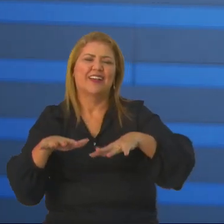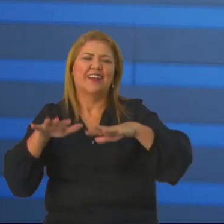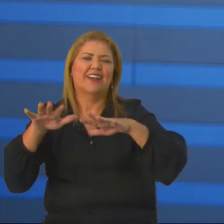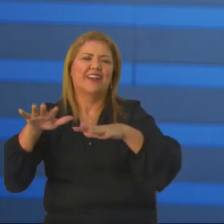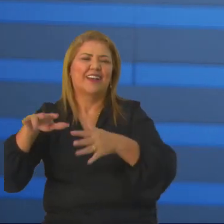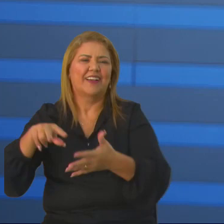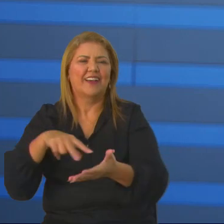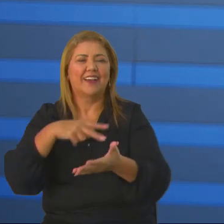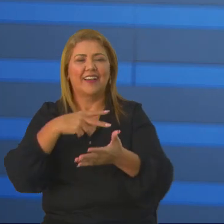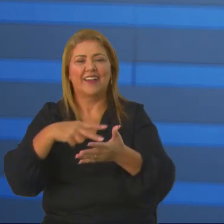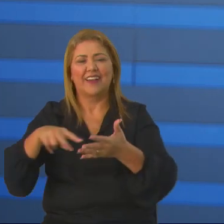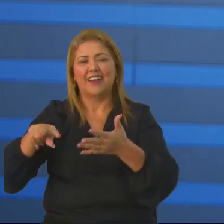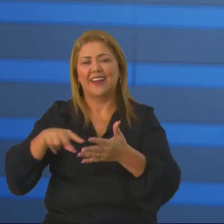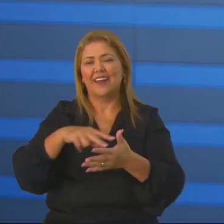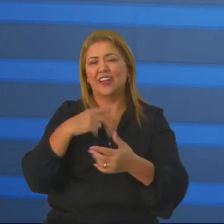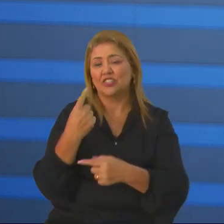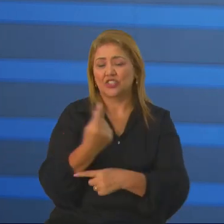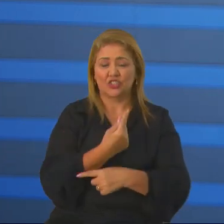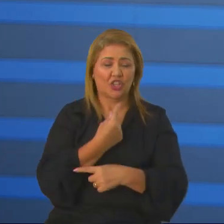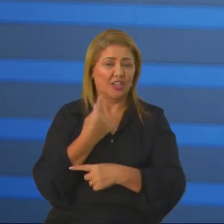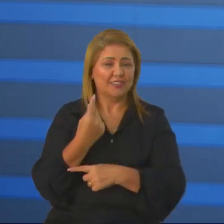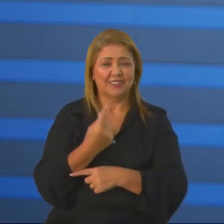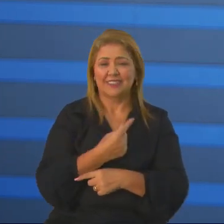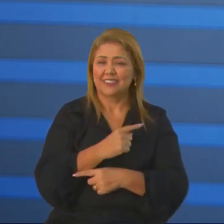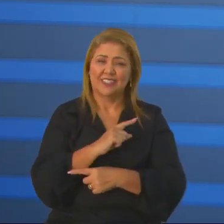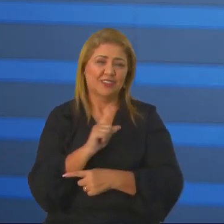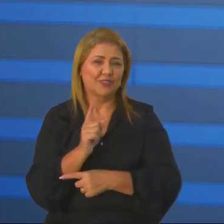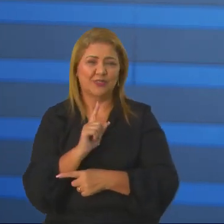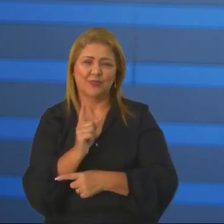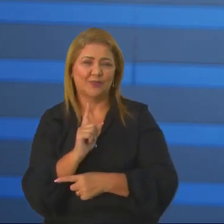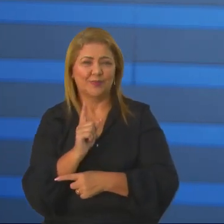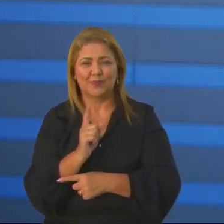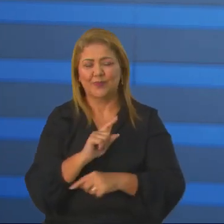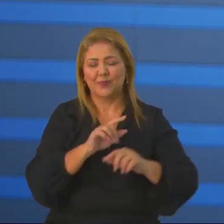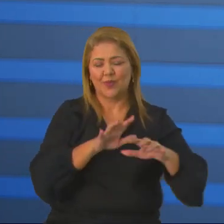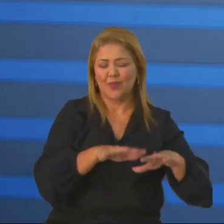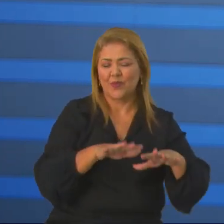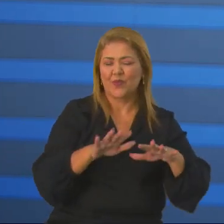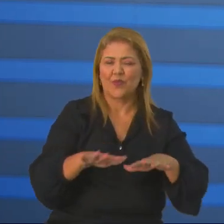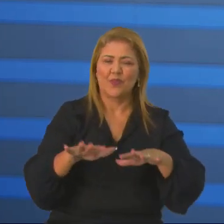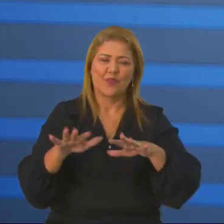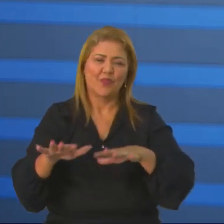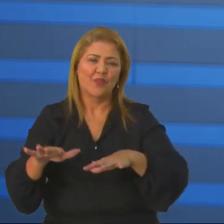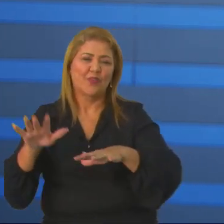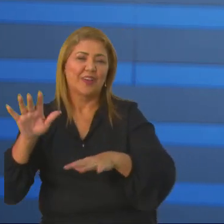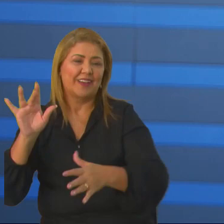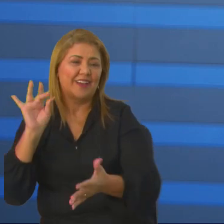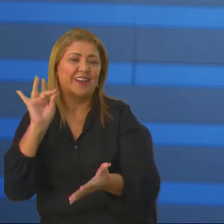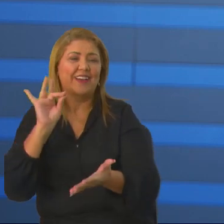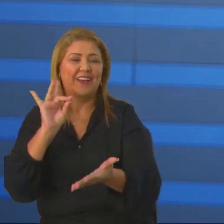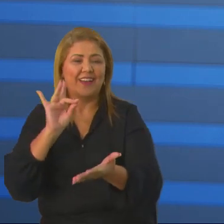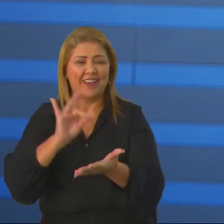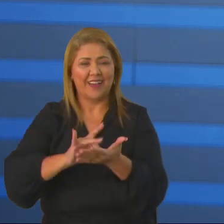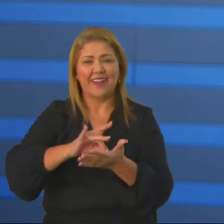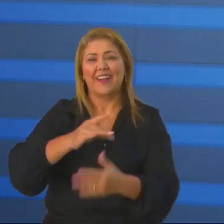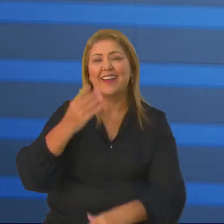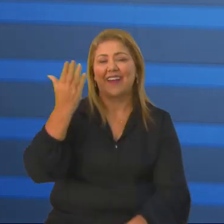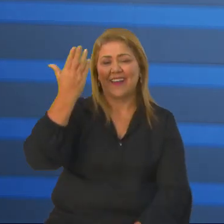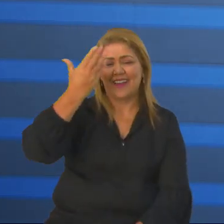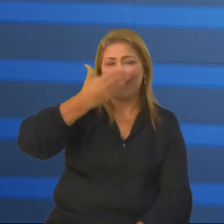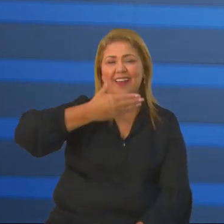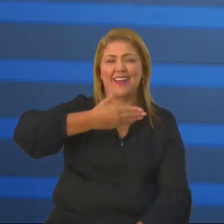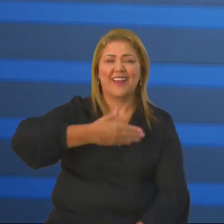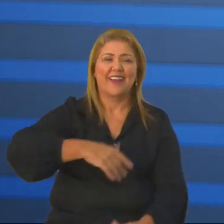na solidão. verdade prova que